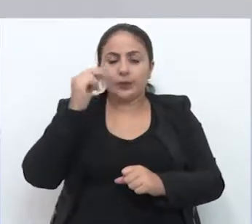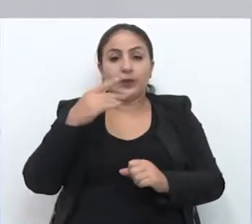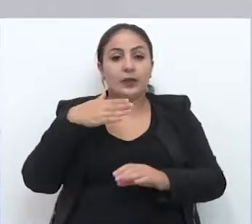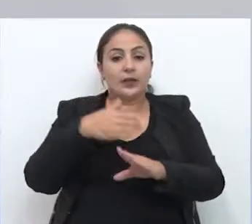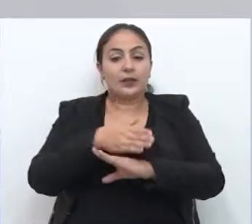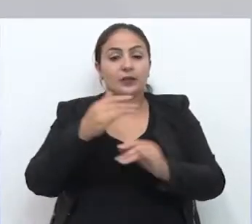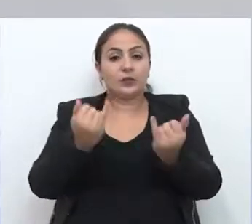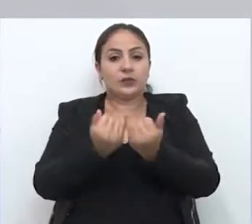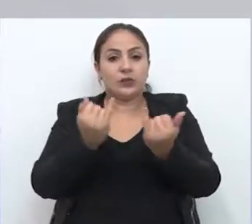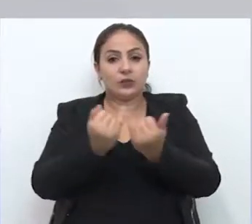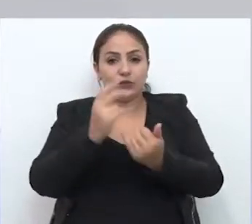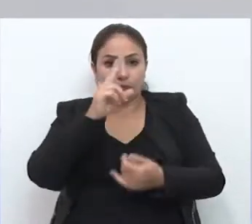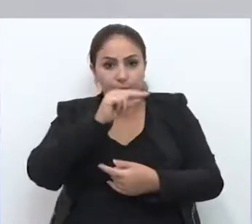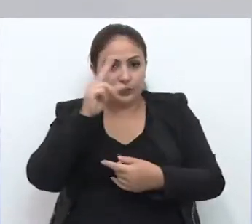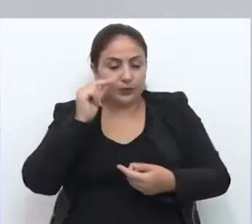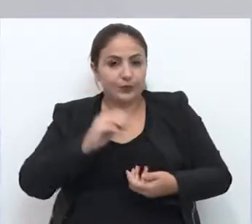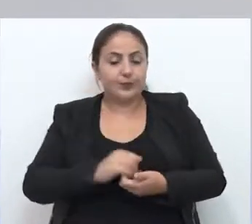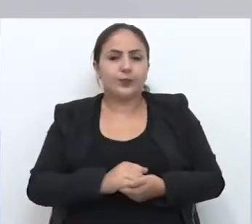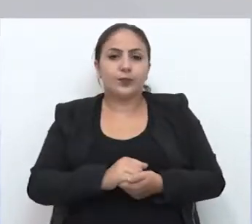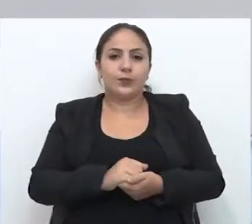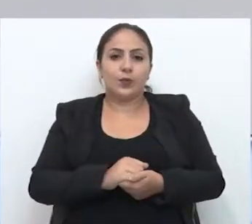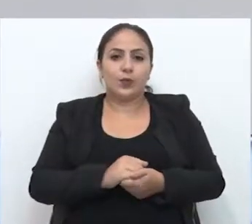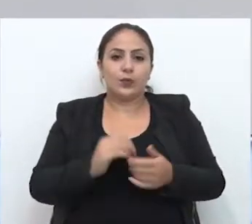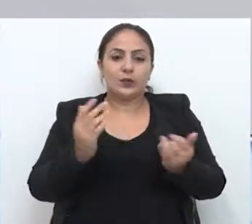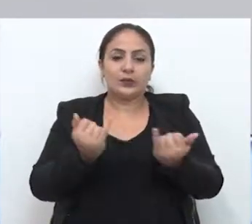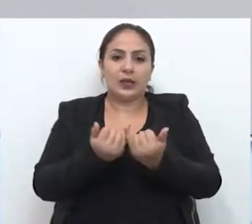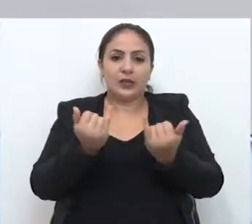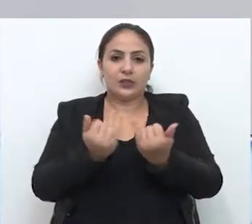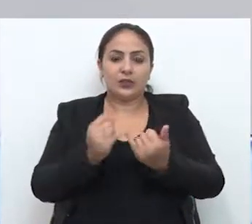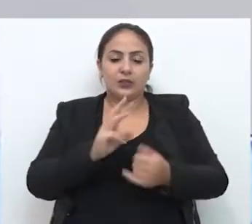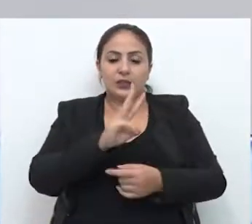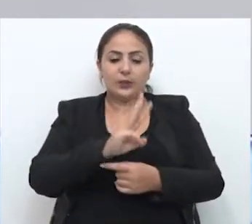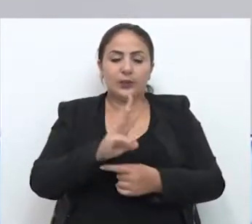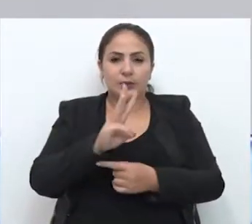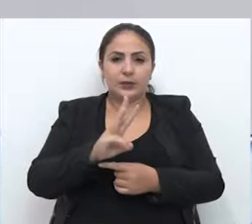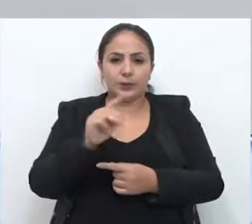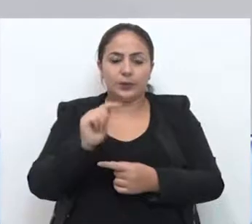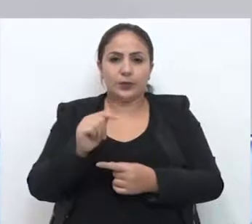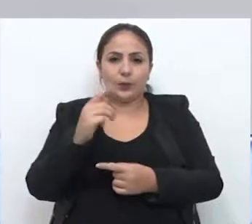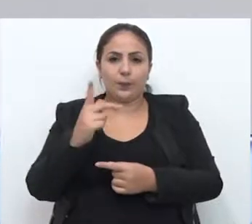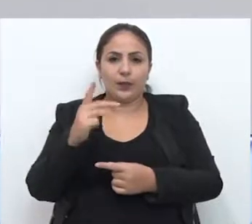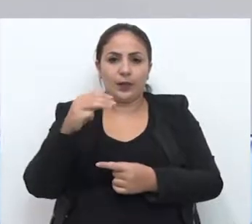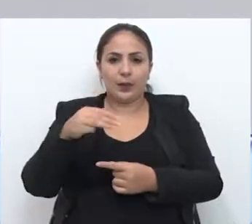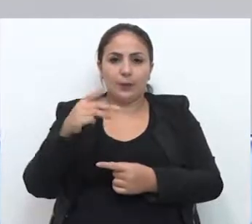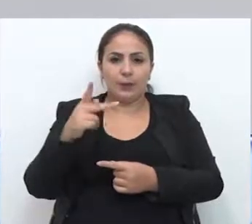municipal, entre no site da Prefeitura. O endereço é o